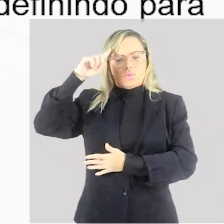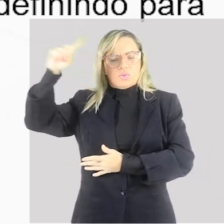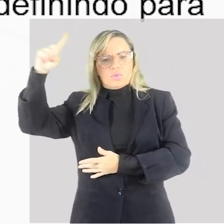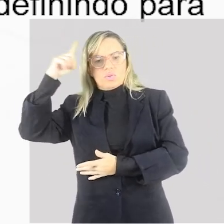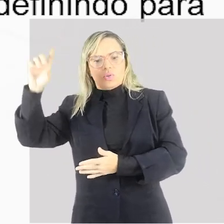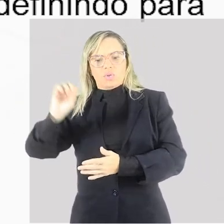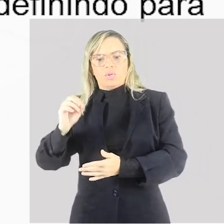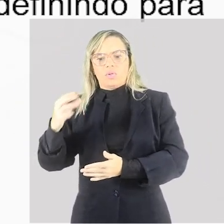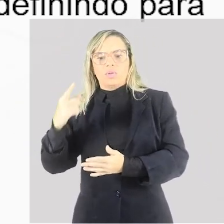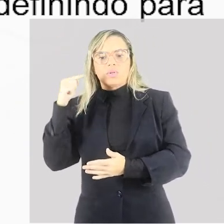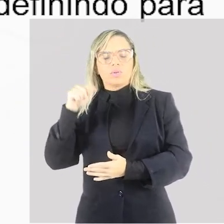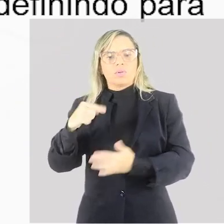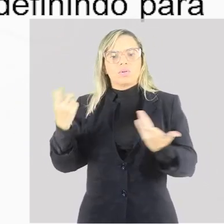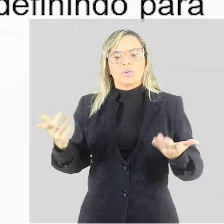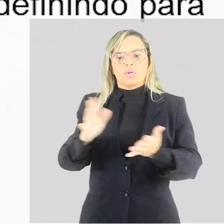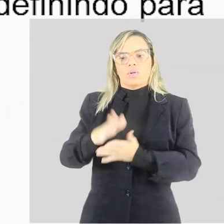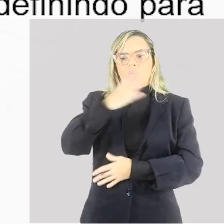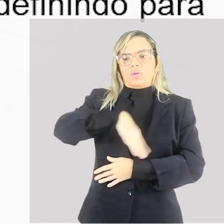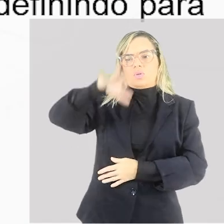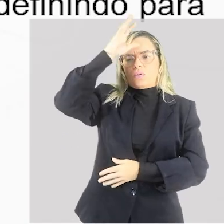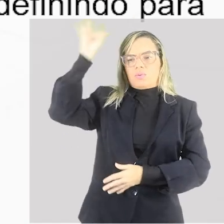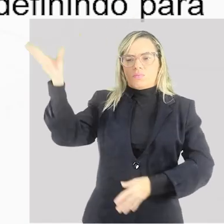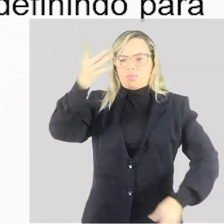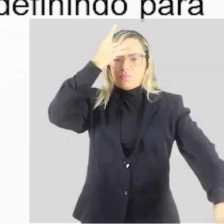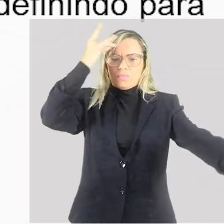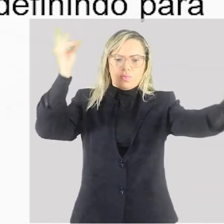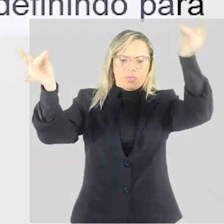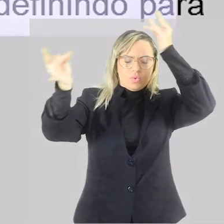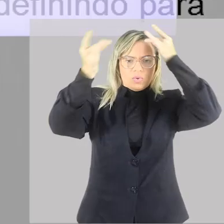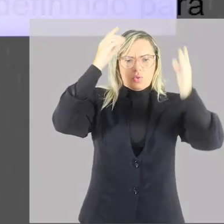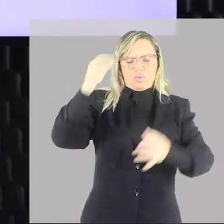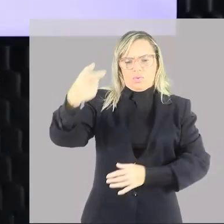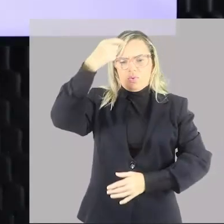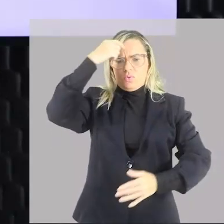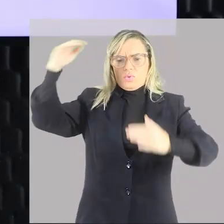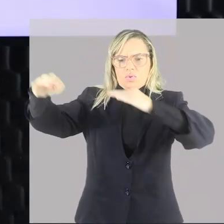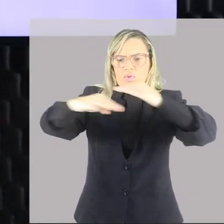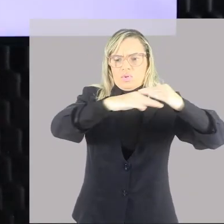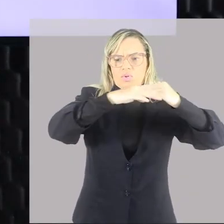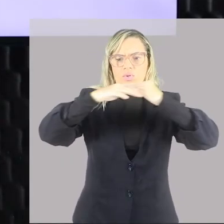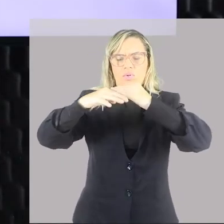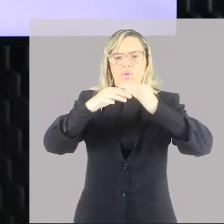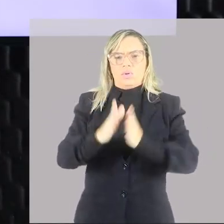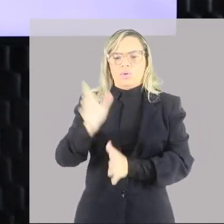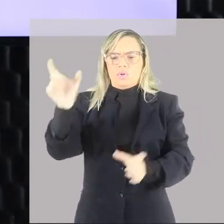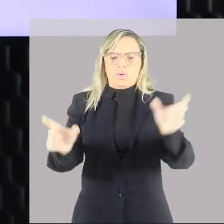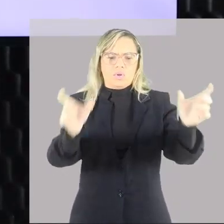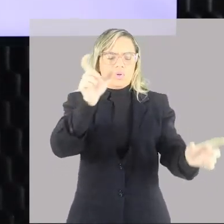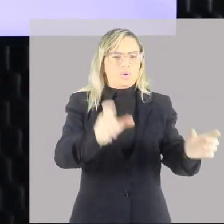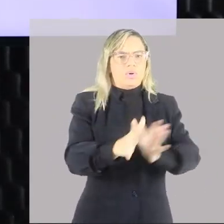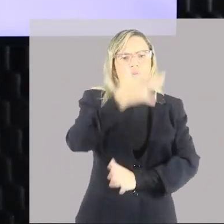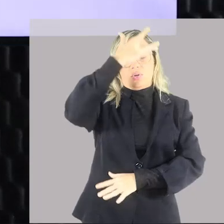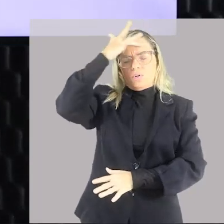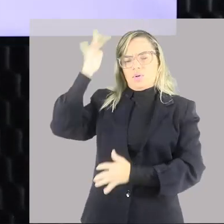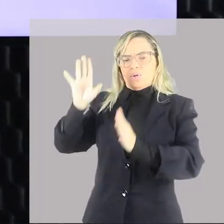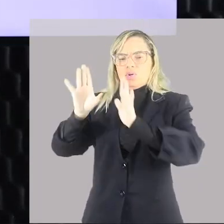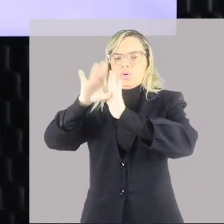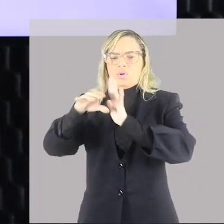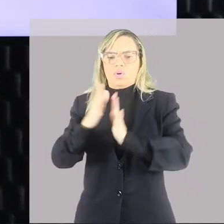seja, é o conhecimento que adquirimos através do nosso senso comum. Portanto, cada pessoa possui um conceito